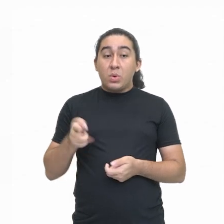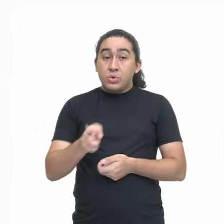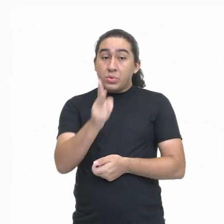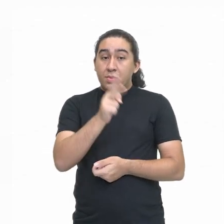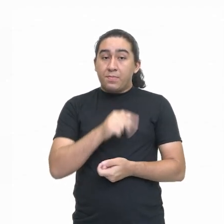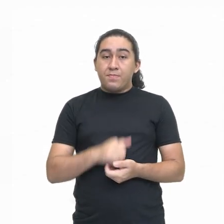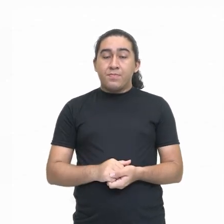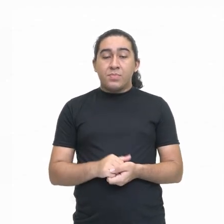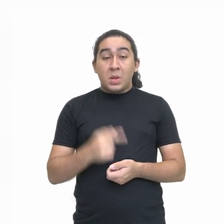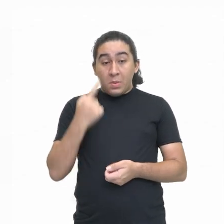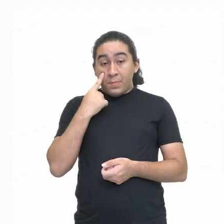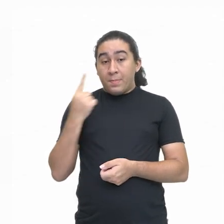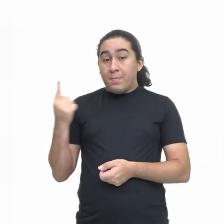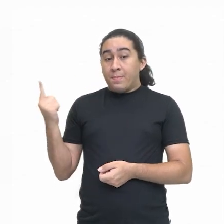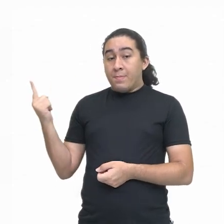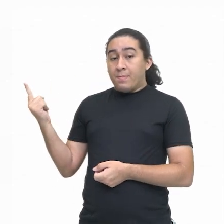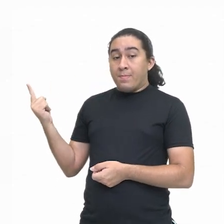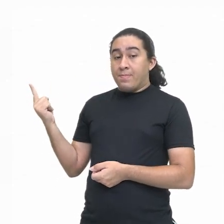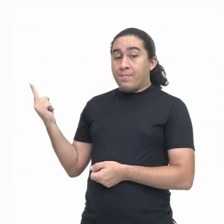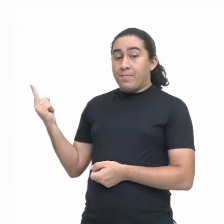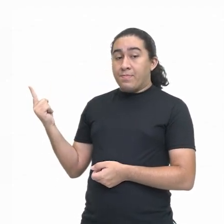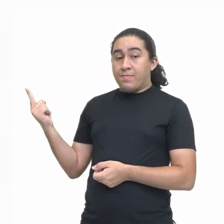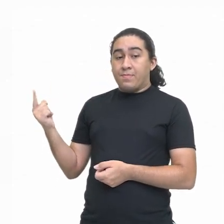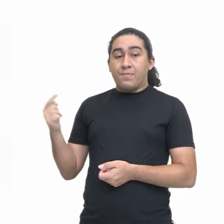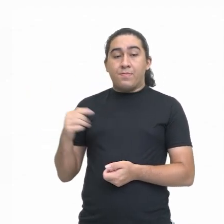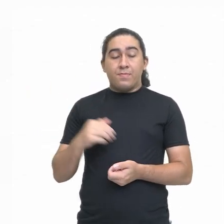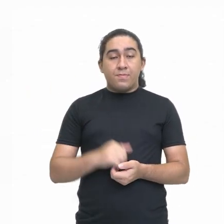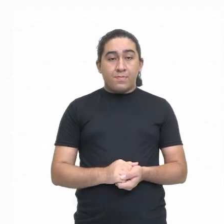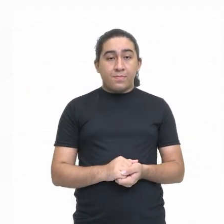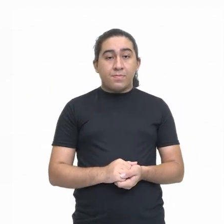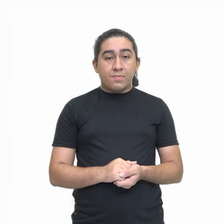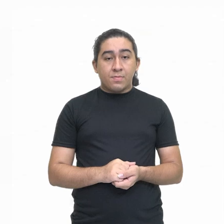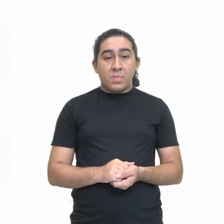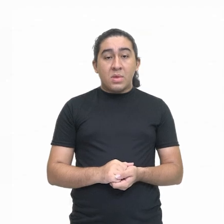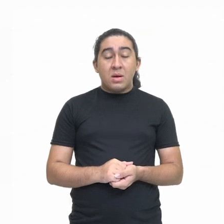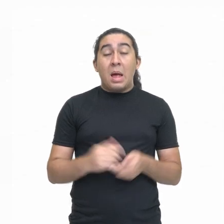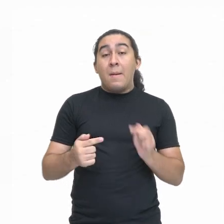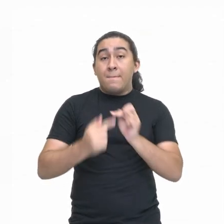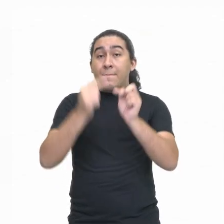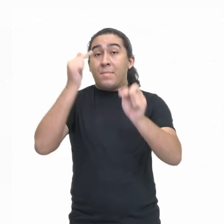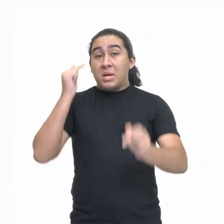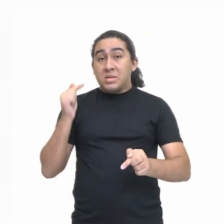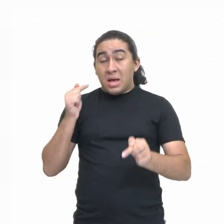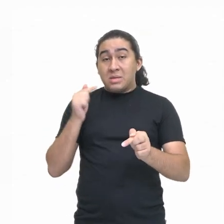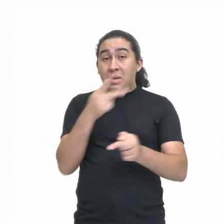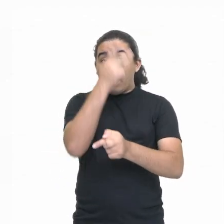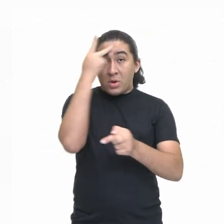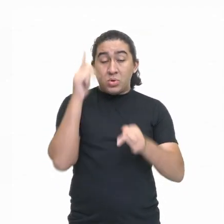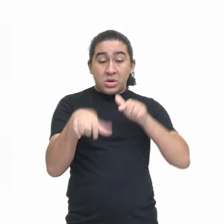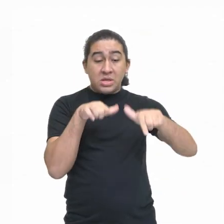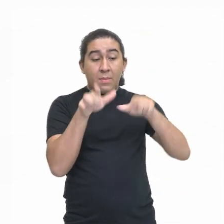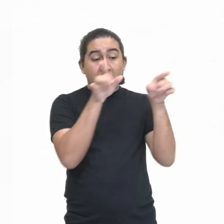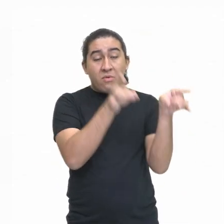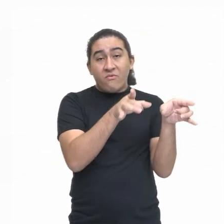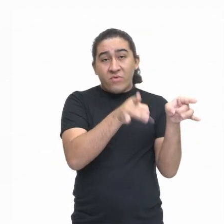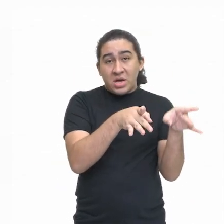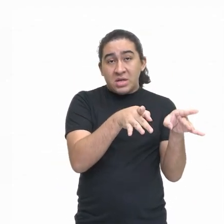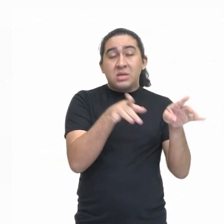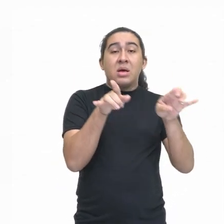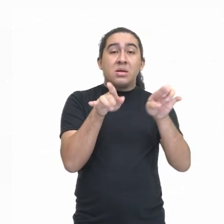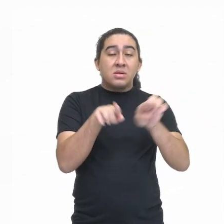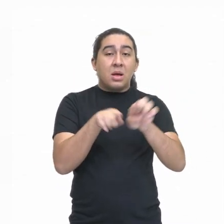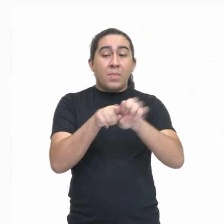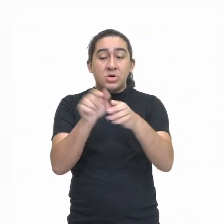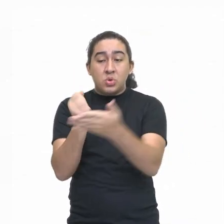adiante. Olha lá. Na China antiga, os mercadores e comerciantes eram considerados de classe baixa, mas